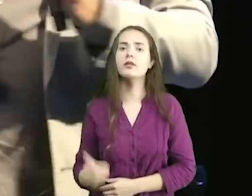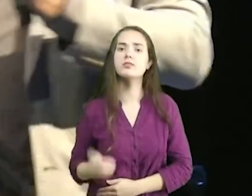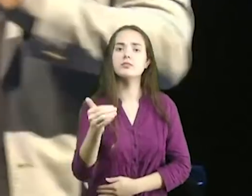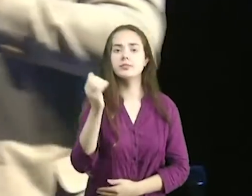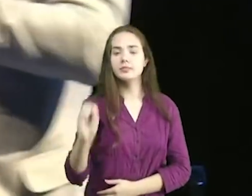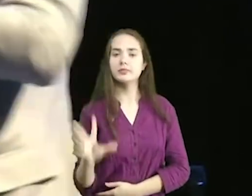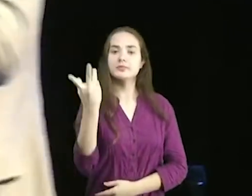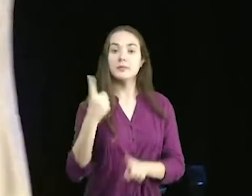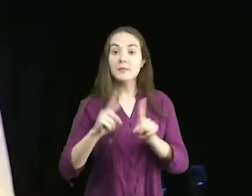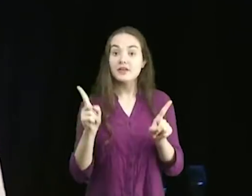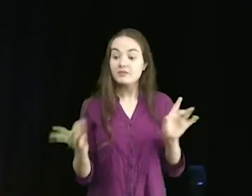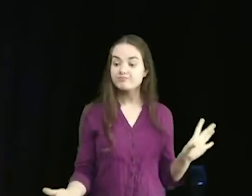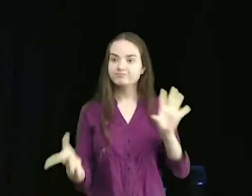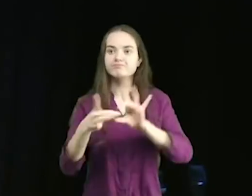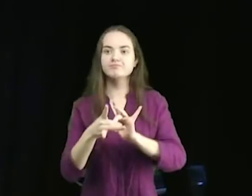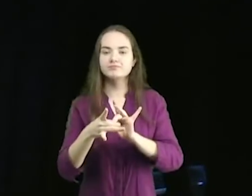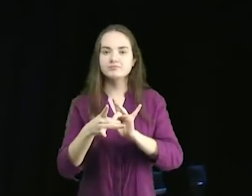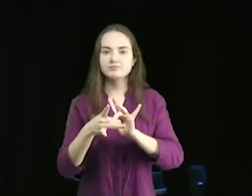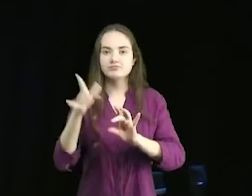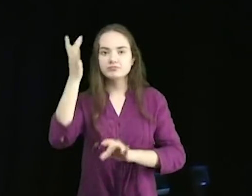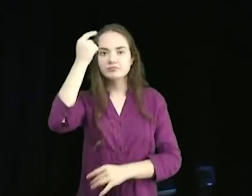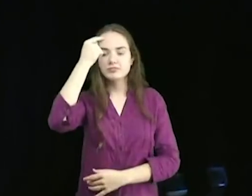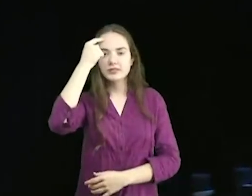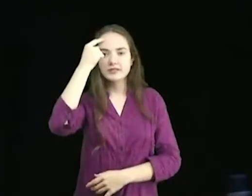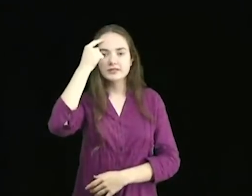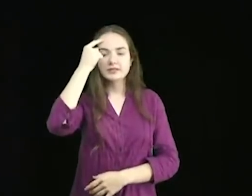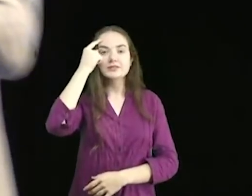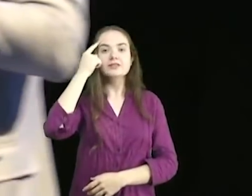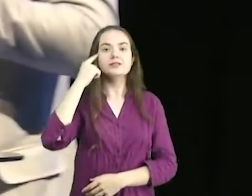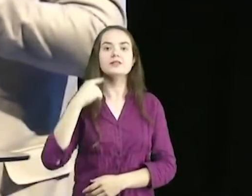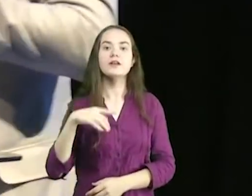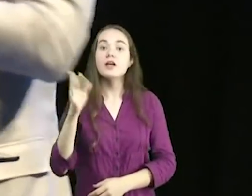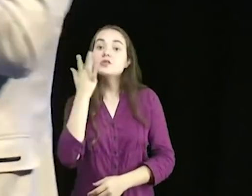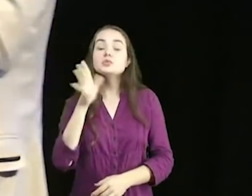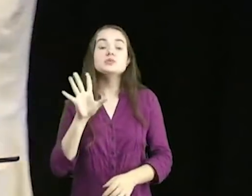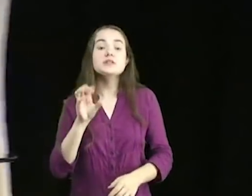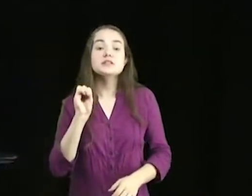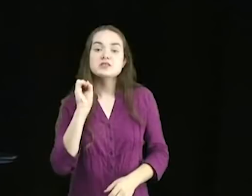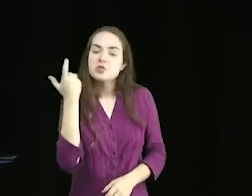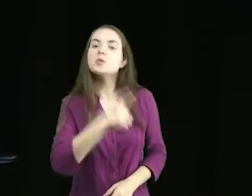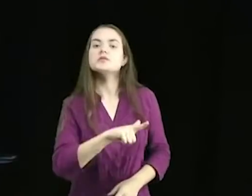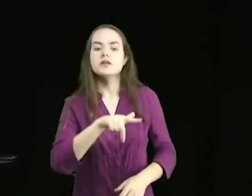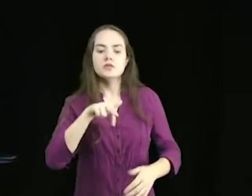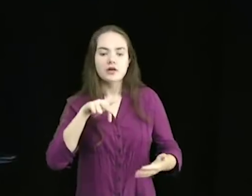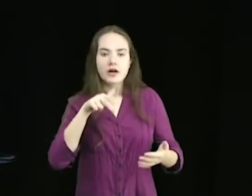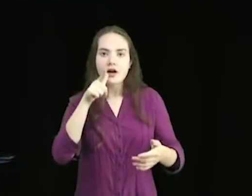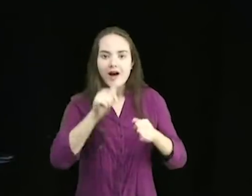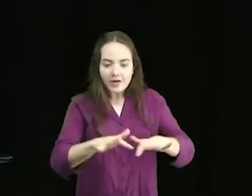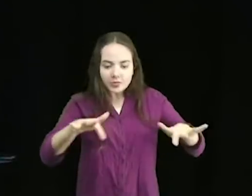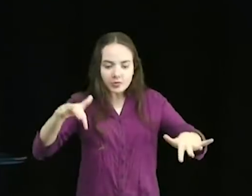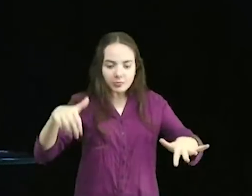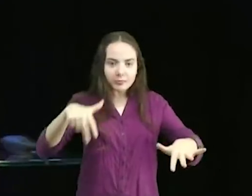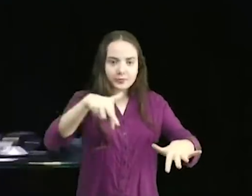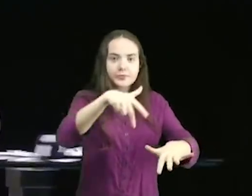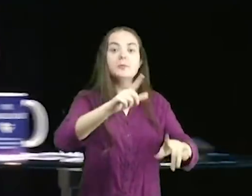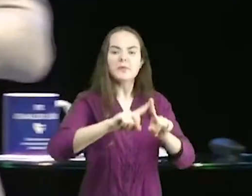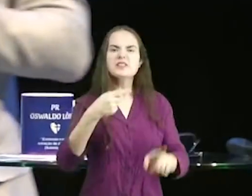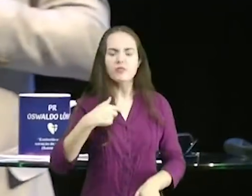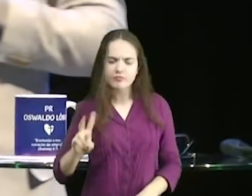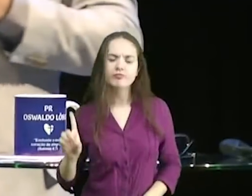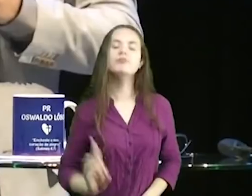participa e diz assim: eu não sei se vou andar sobre as águas, mas eu vou pular do barco. Eu não sei se o mar vai abrir, mas eu vou colocar o pé na